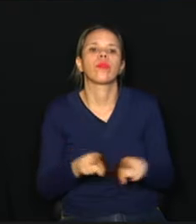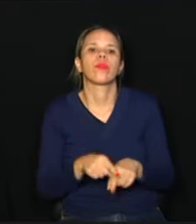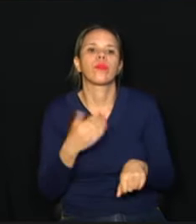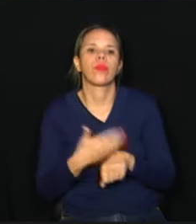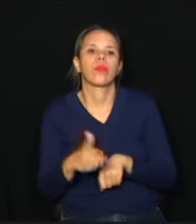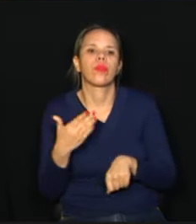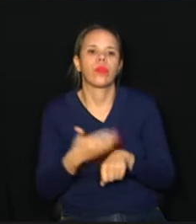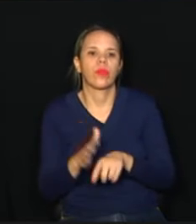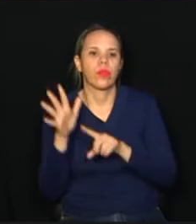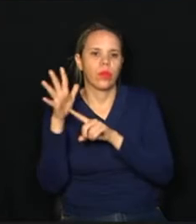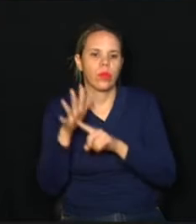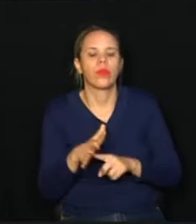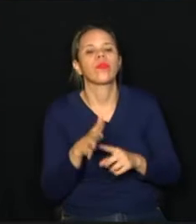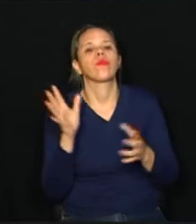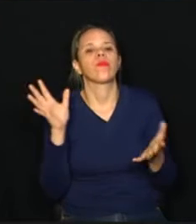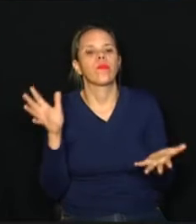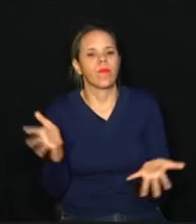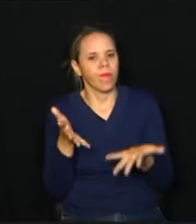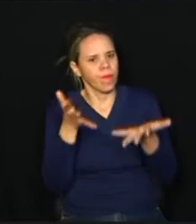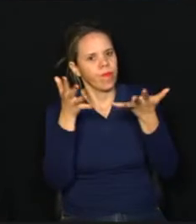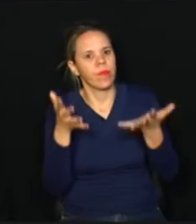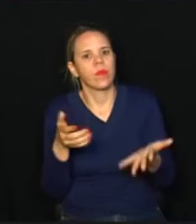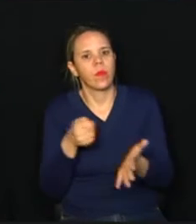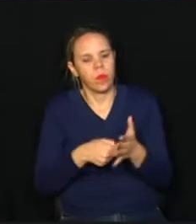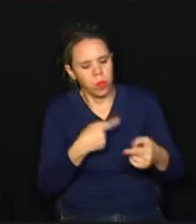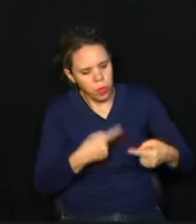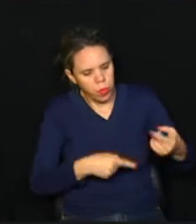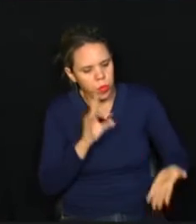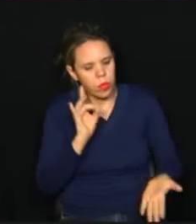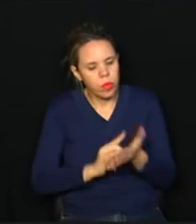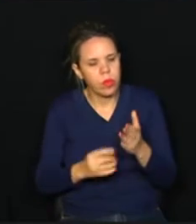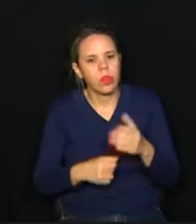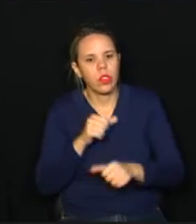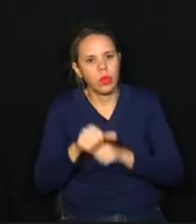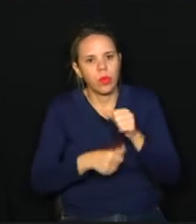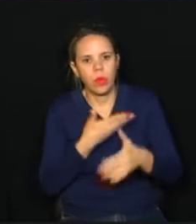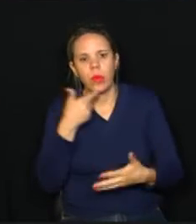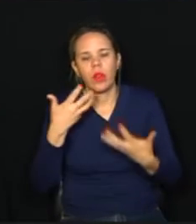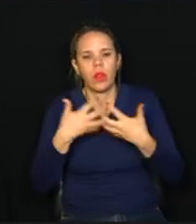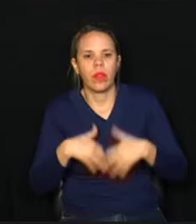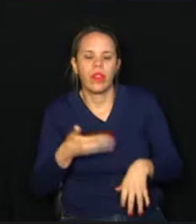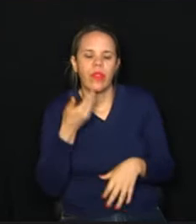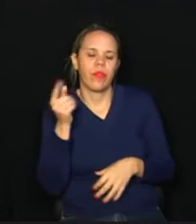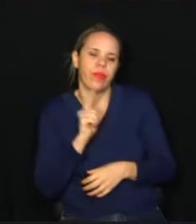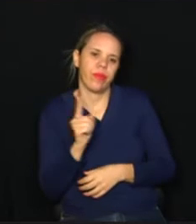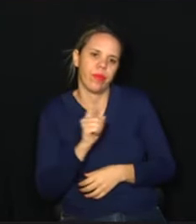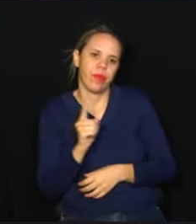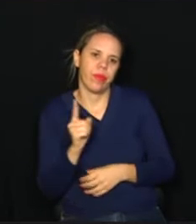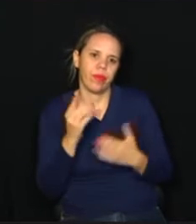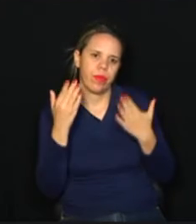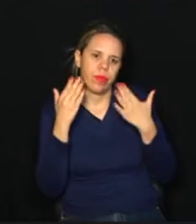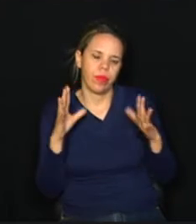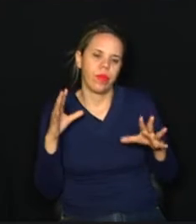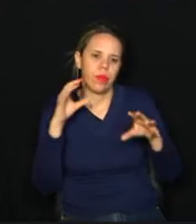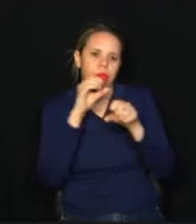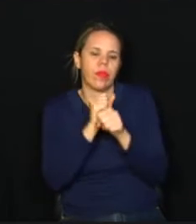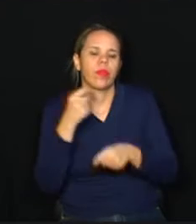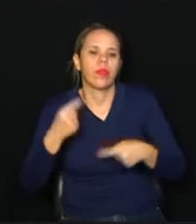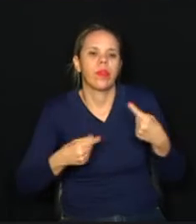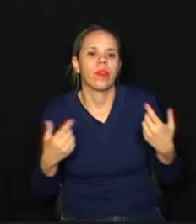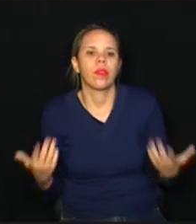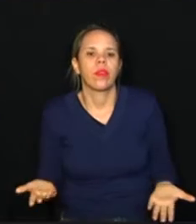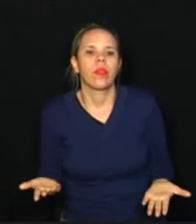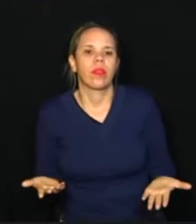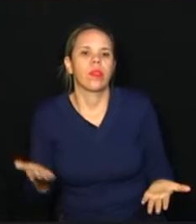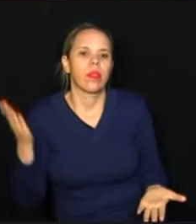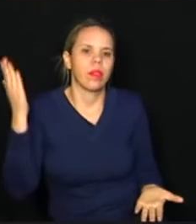uma pressão política legítima para que a gente possa reverter esse processo. A gente sabe que não é fácil diante da conjuntura política, mas